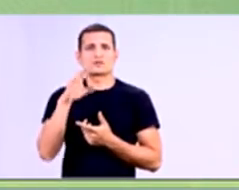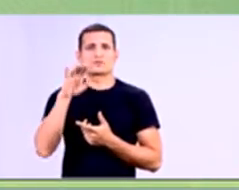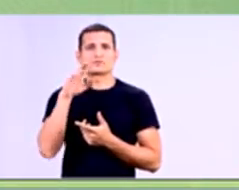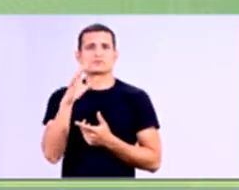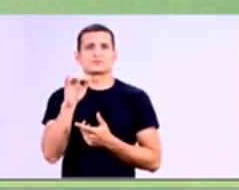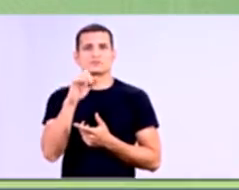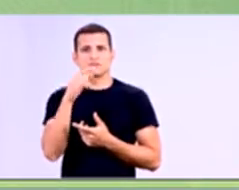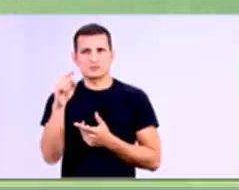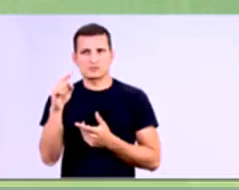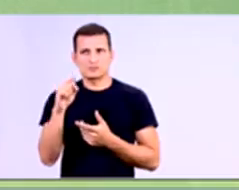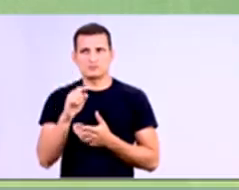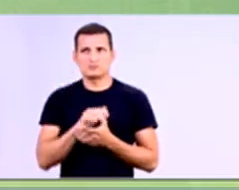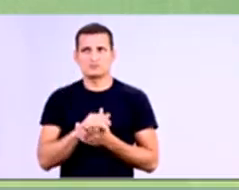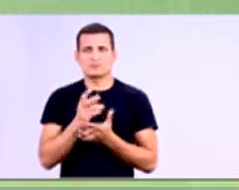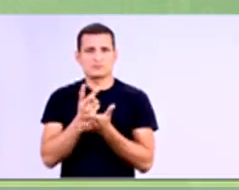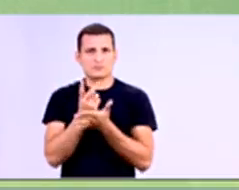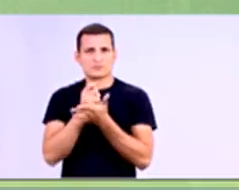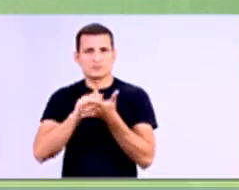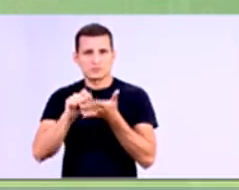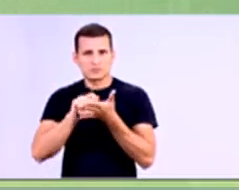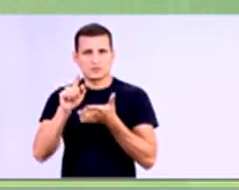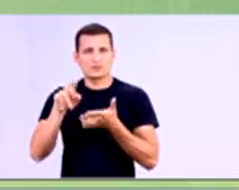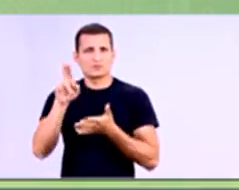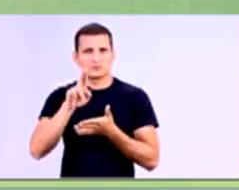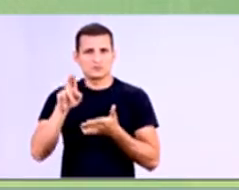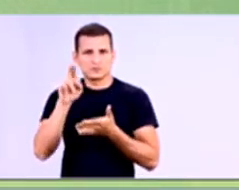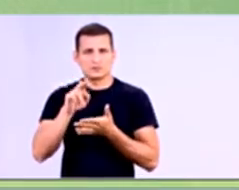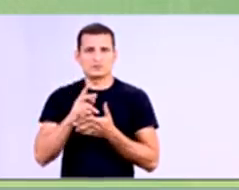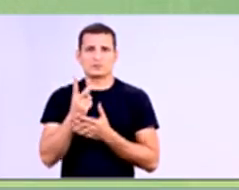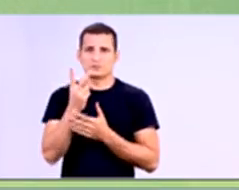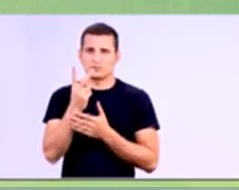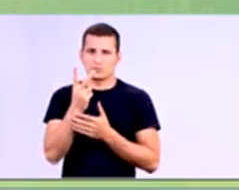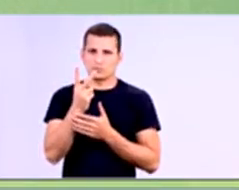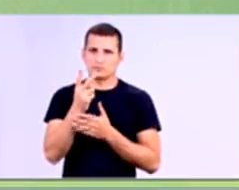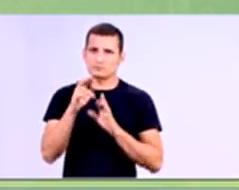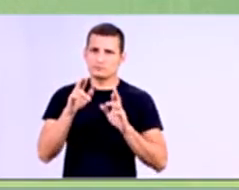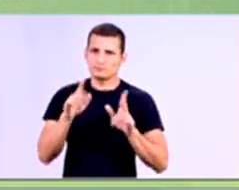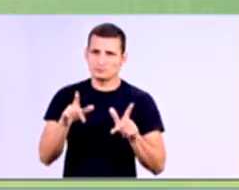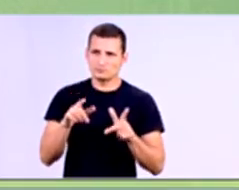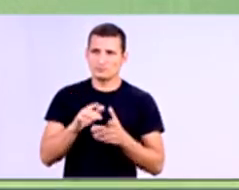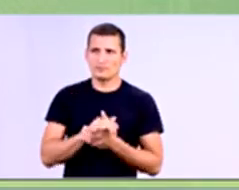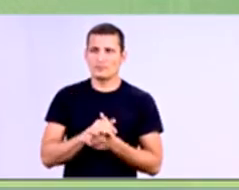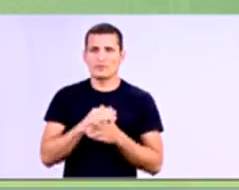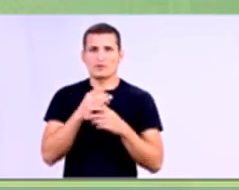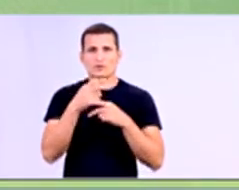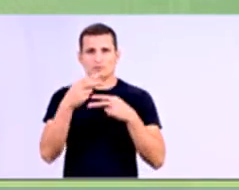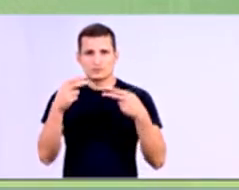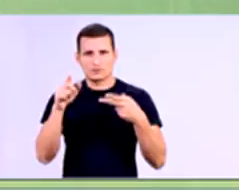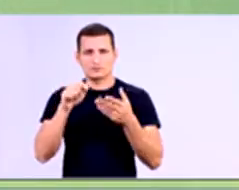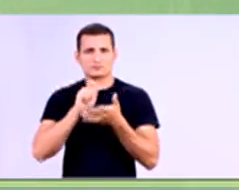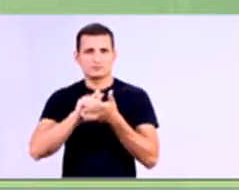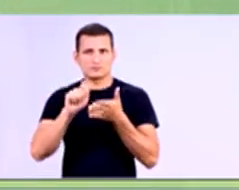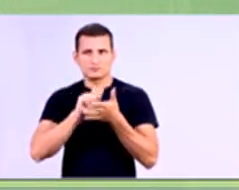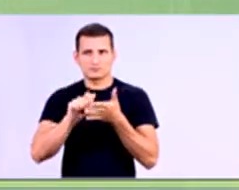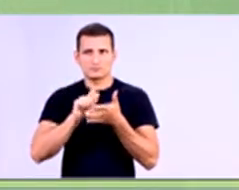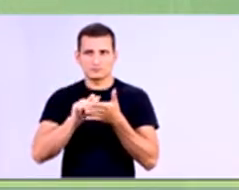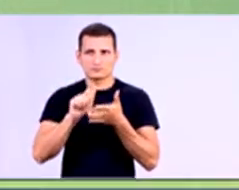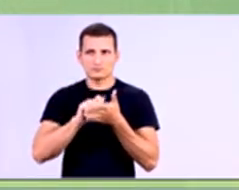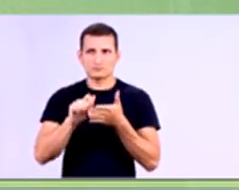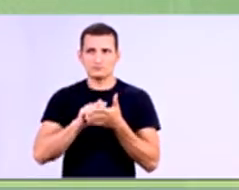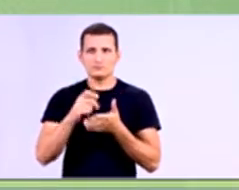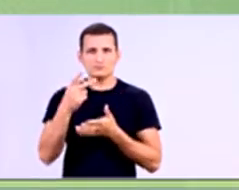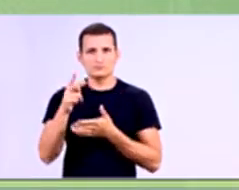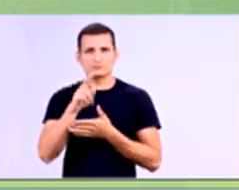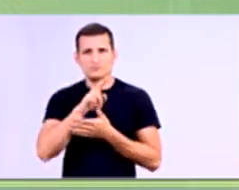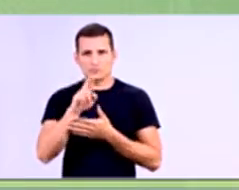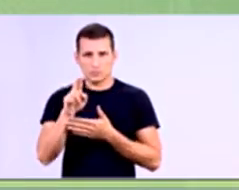mesma anotação do diagrama de classe é utilizado com duas exceções. Os objetos são escritos com seus